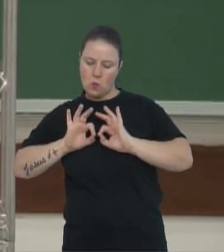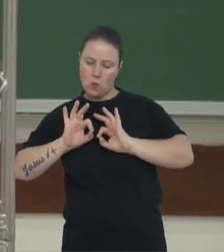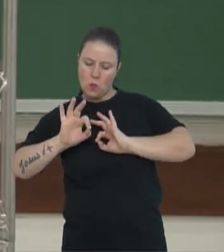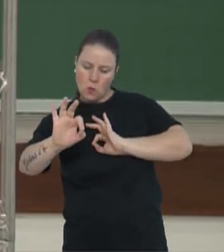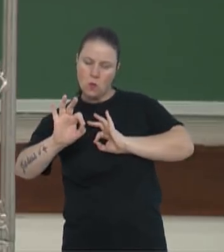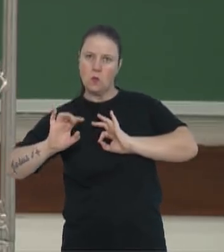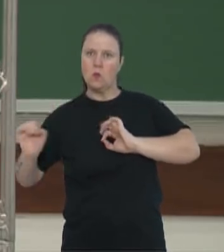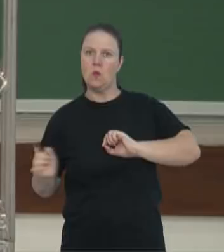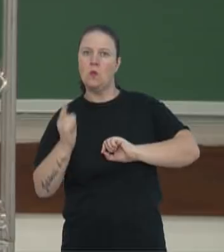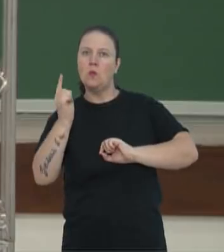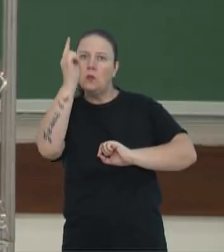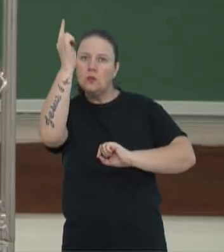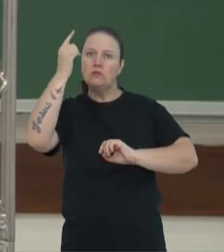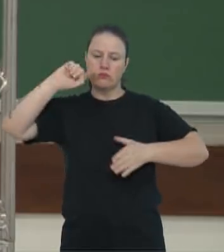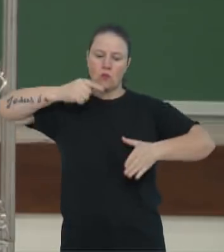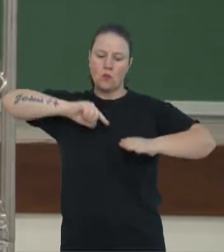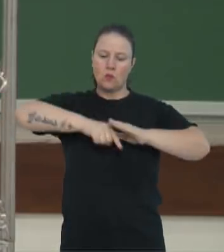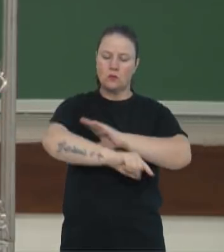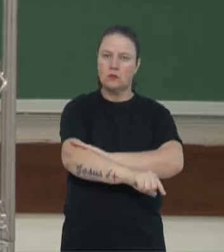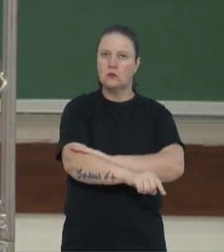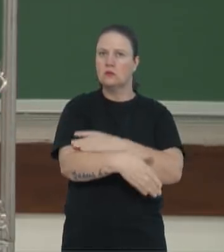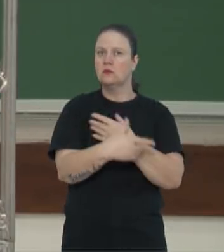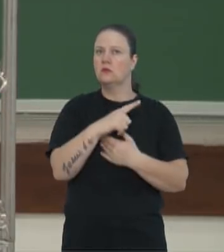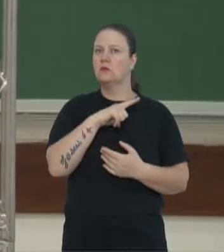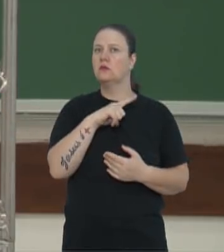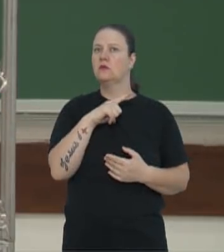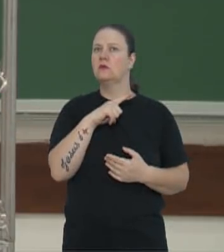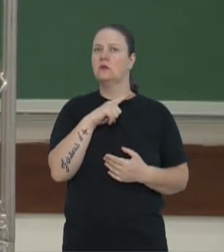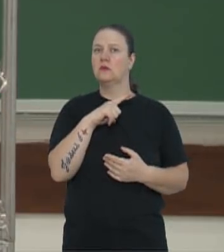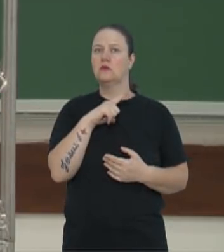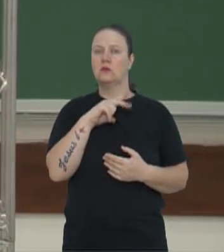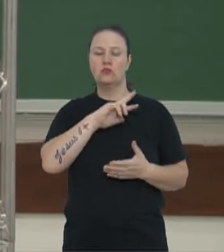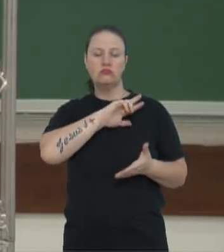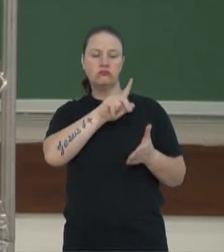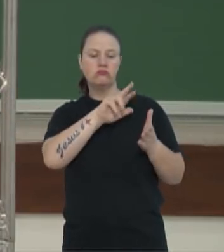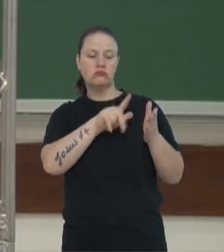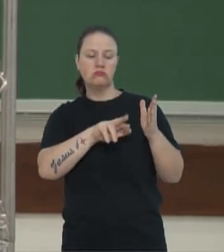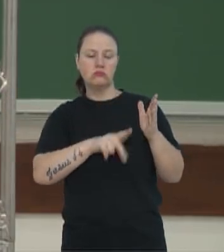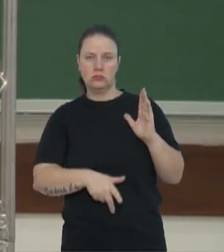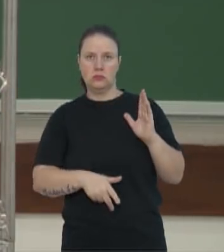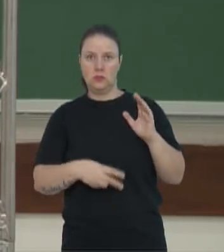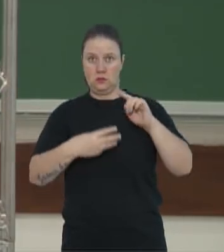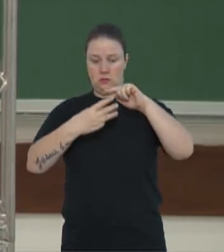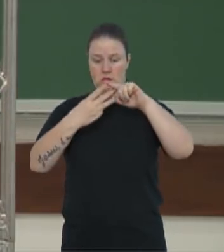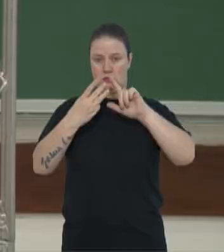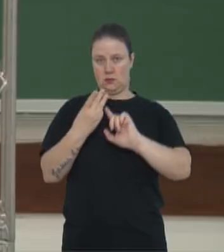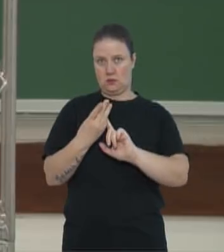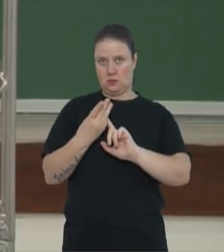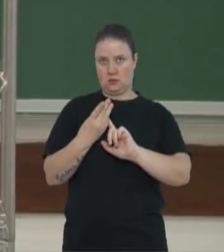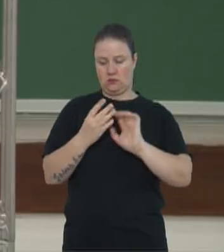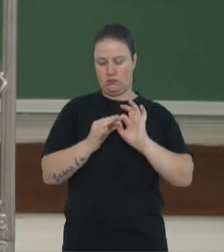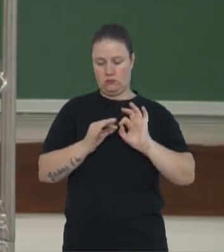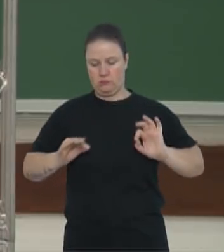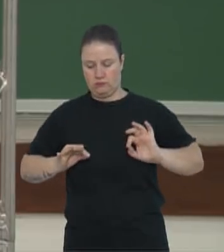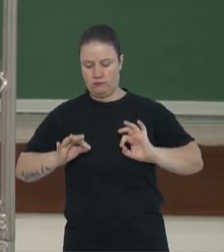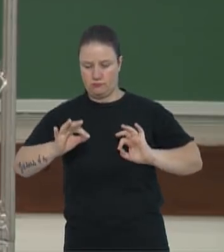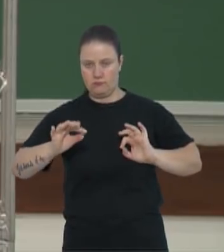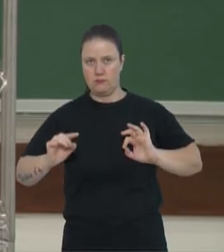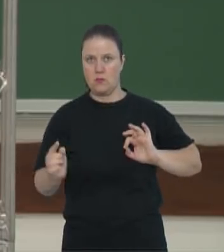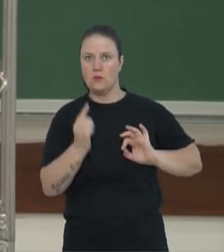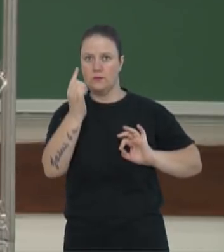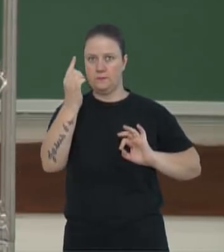e profundidade, ou seja, as três dimensões, diferente dos trabalhos bidimensionais. A gente focou a